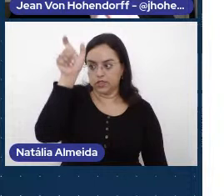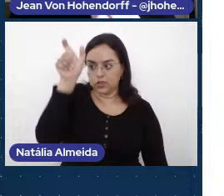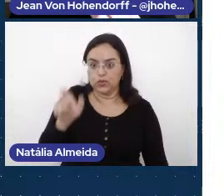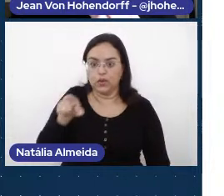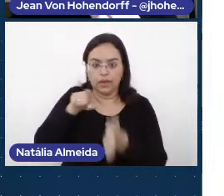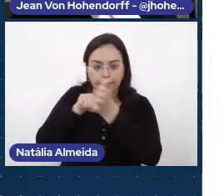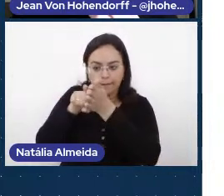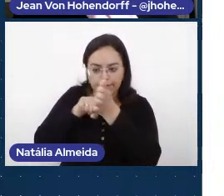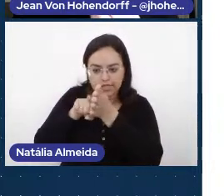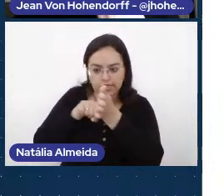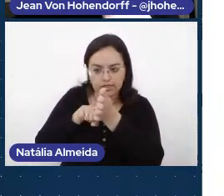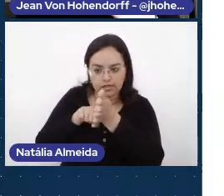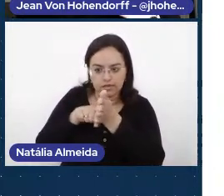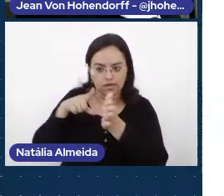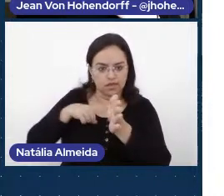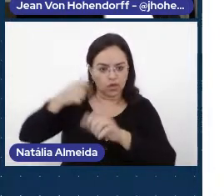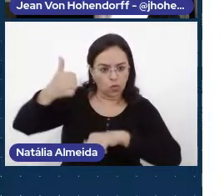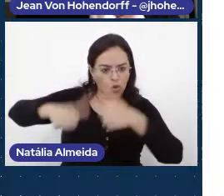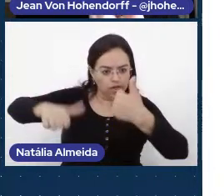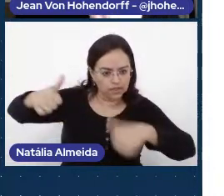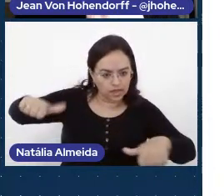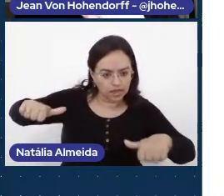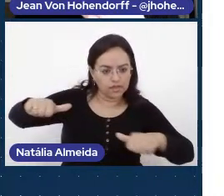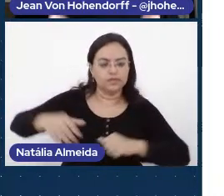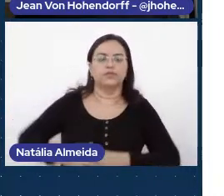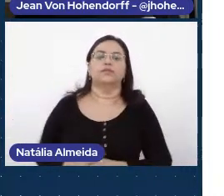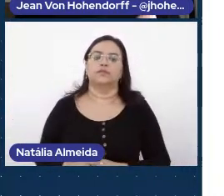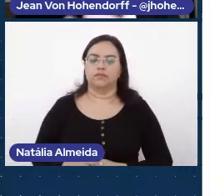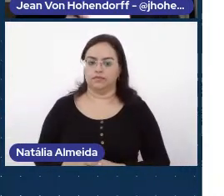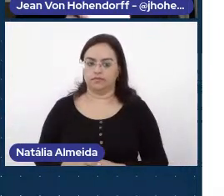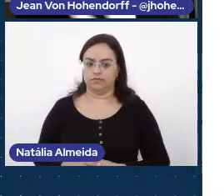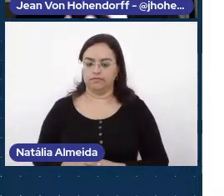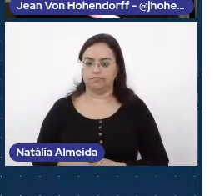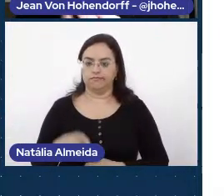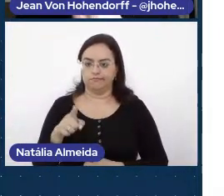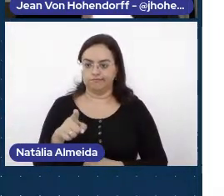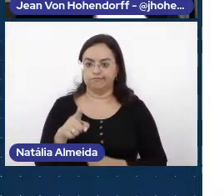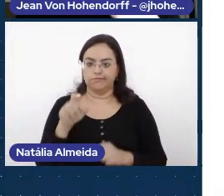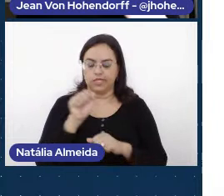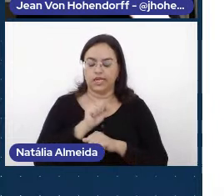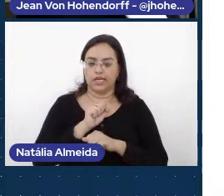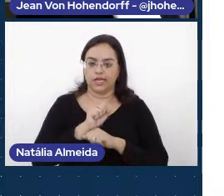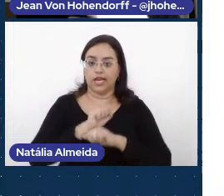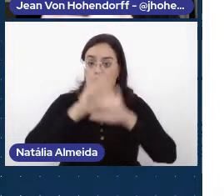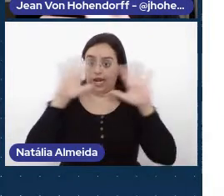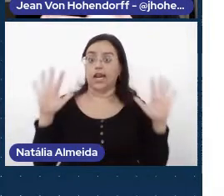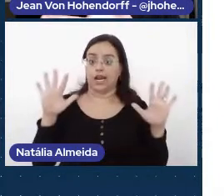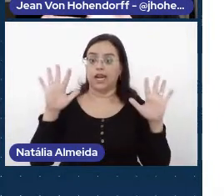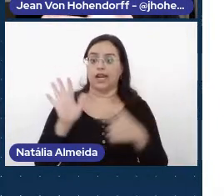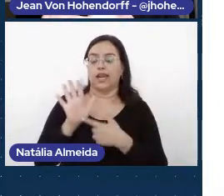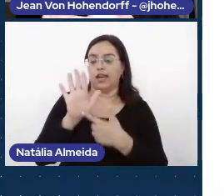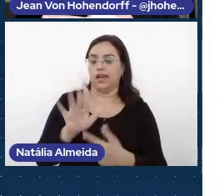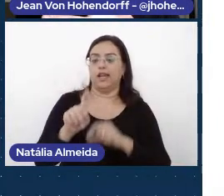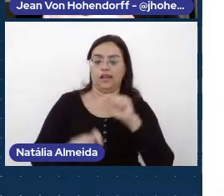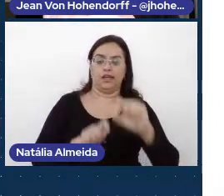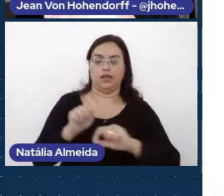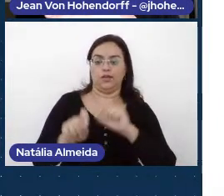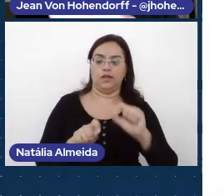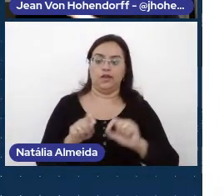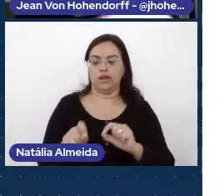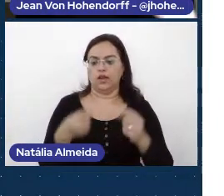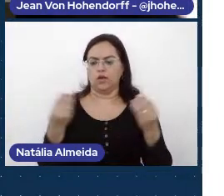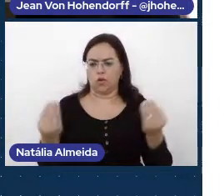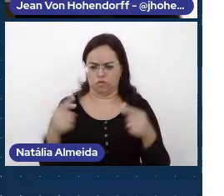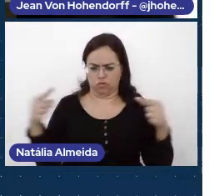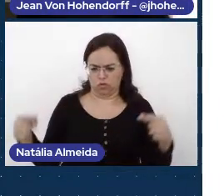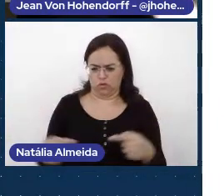a sua pesquisa tem qualidade. Então, o problema de pesquisa está claro, ou melhor, está nítido, está explícito. As questões da entrevista são adequadas à